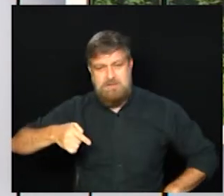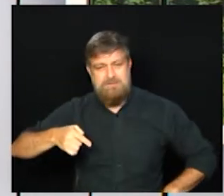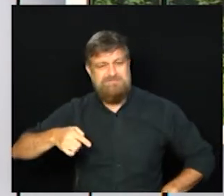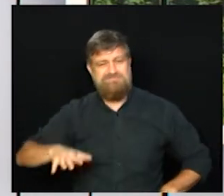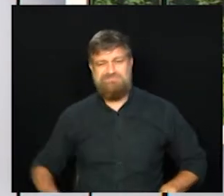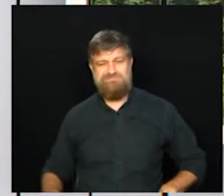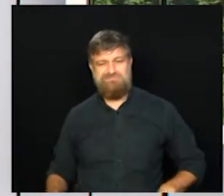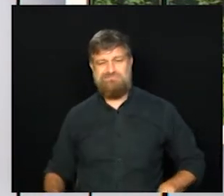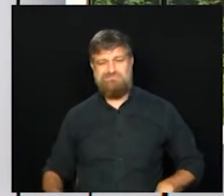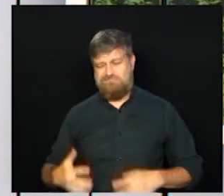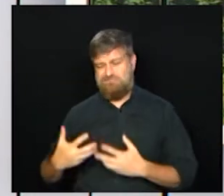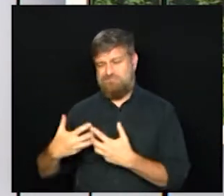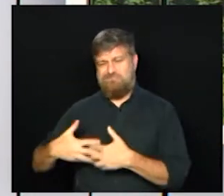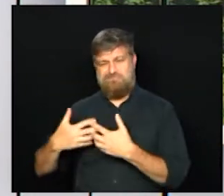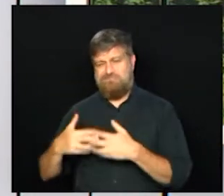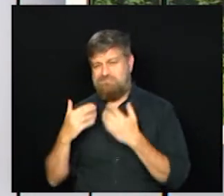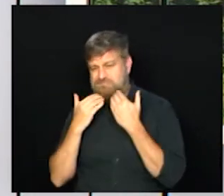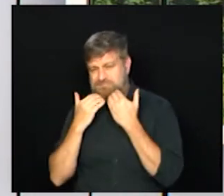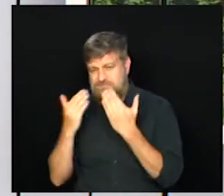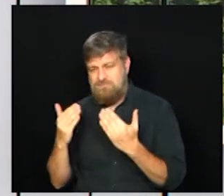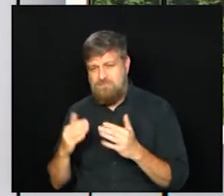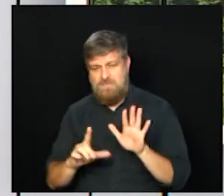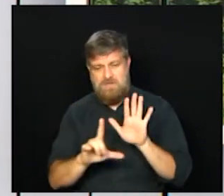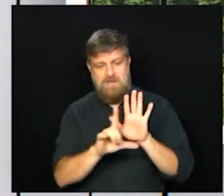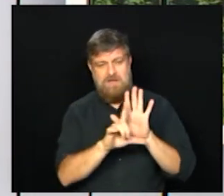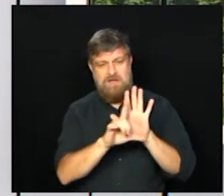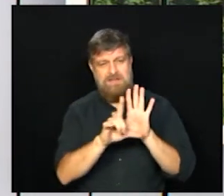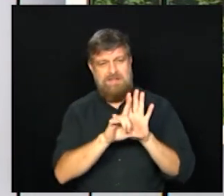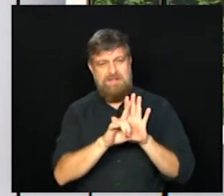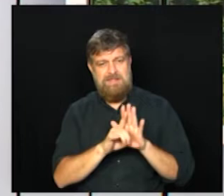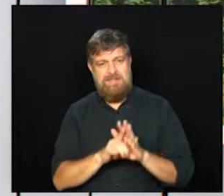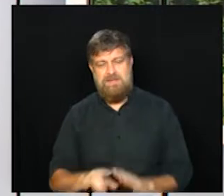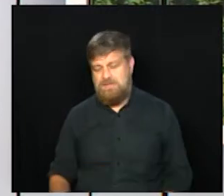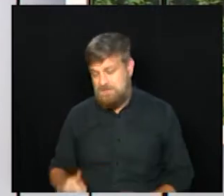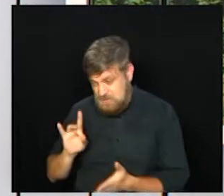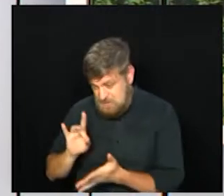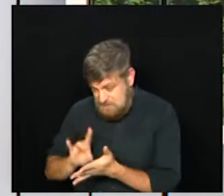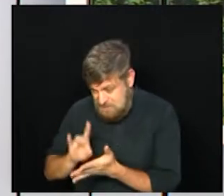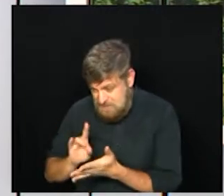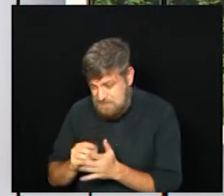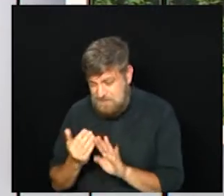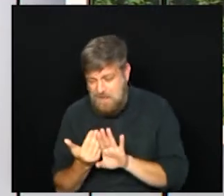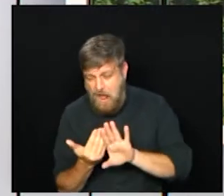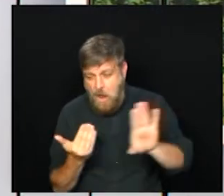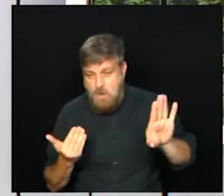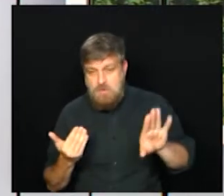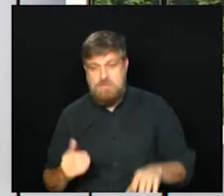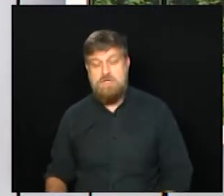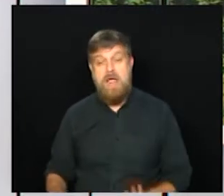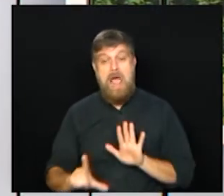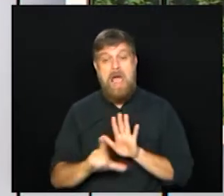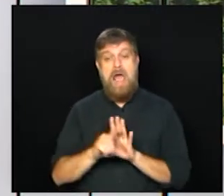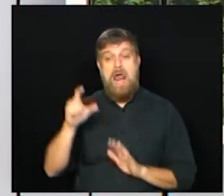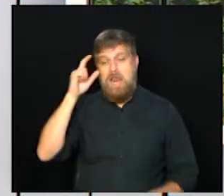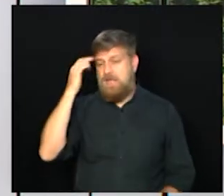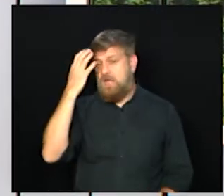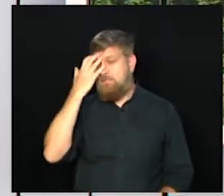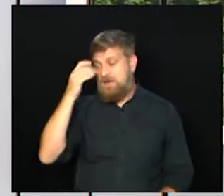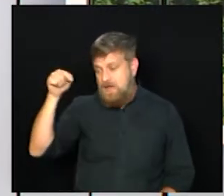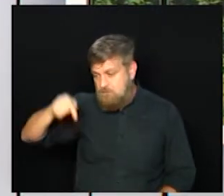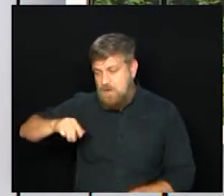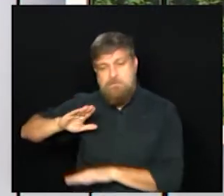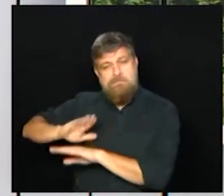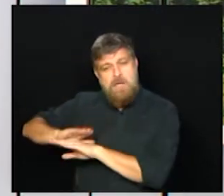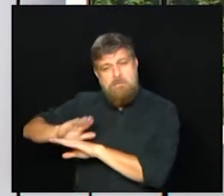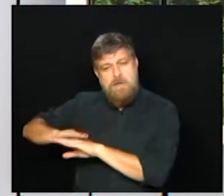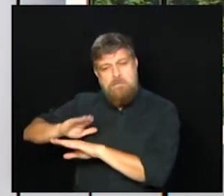pega. Né? São leis que assim... Está longe da realidade. Está longe da realidade. A Lei Maria da Penha é um caso excepcional de lei que foi construída a